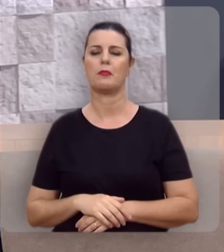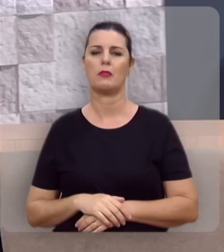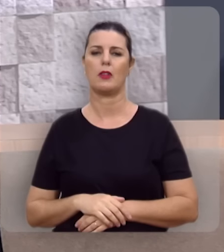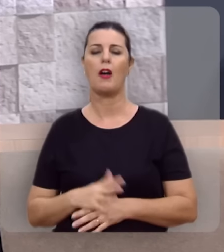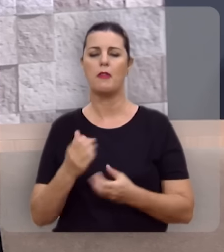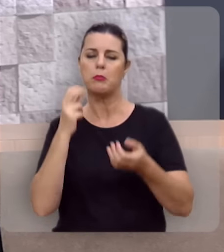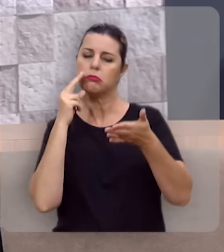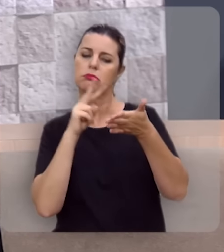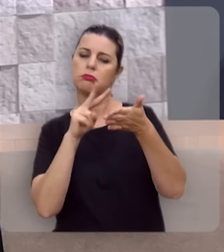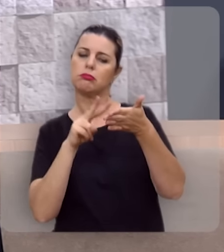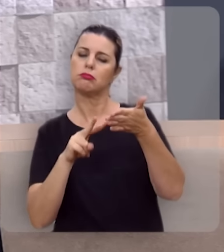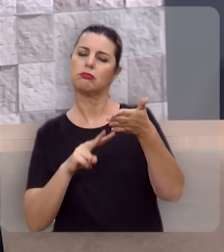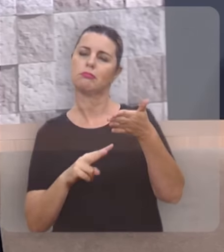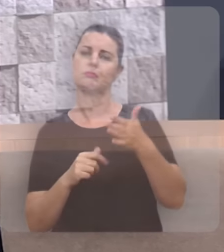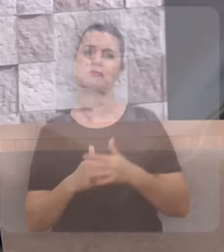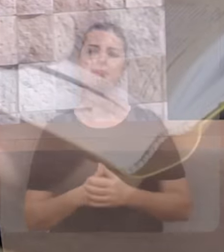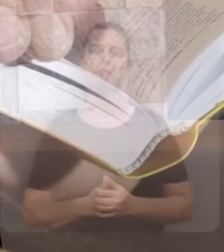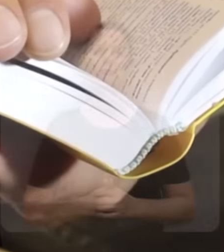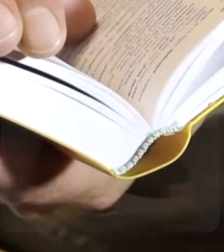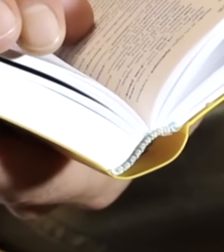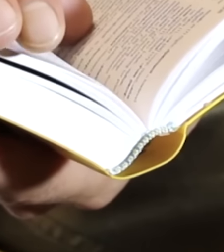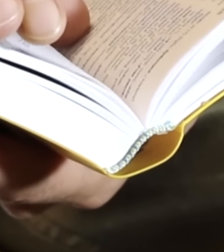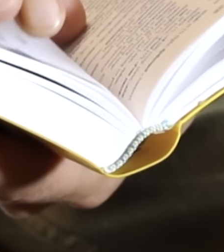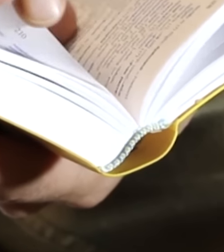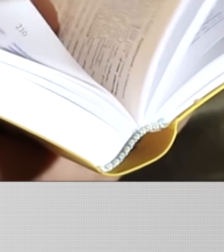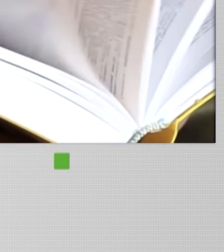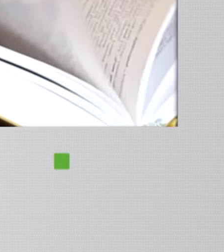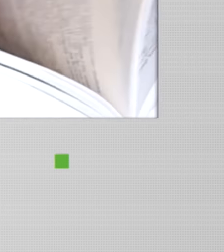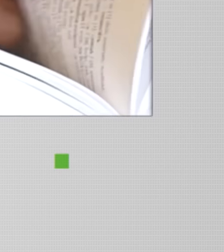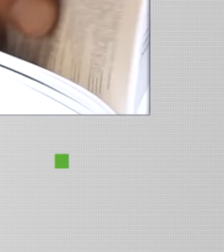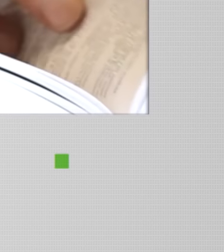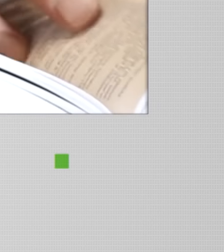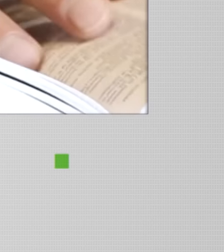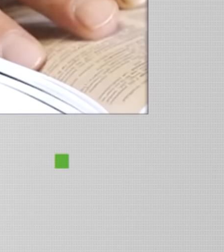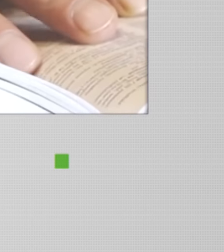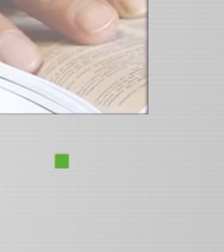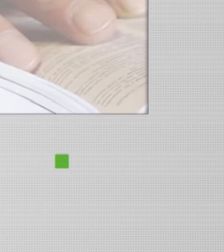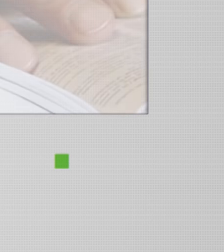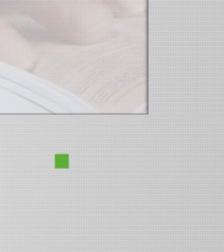ouvir a leitura do texto.